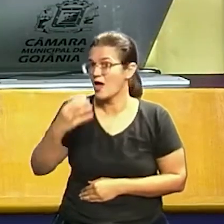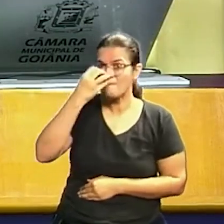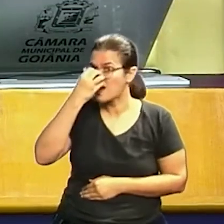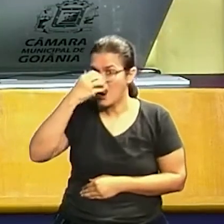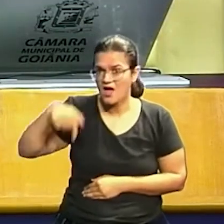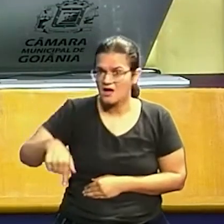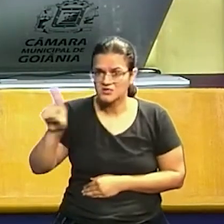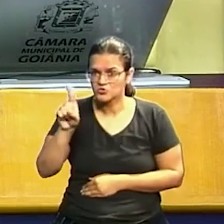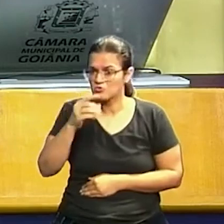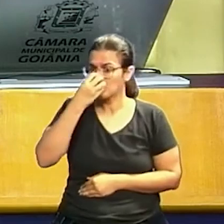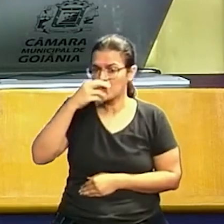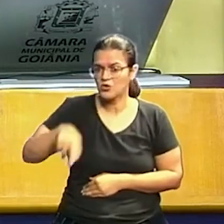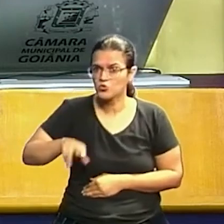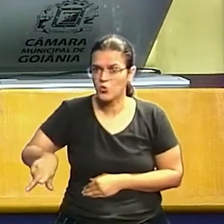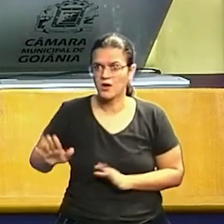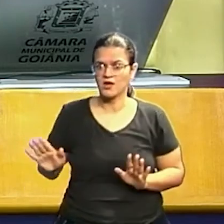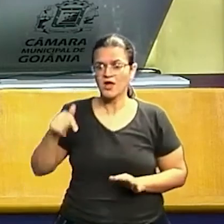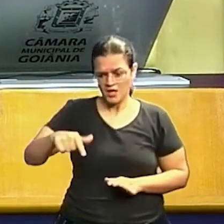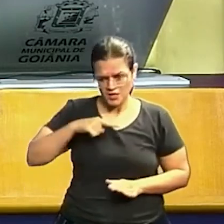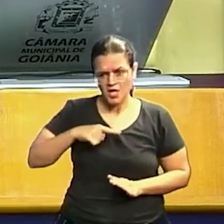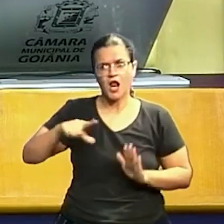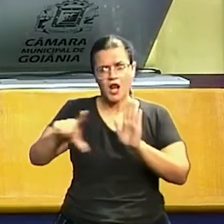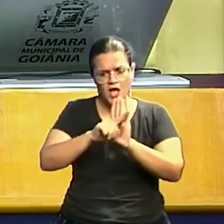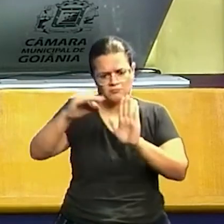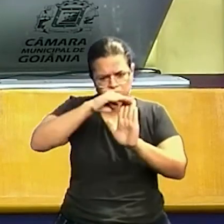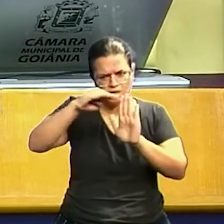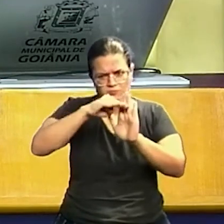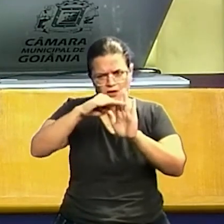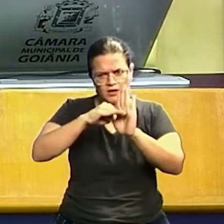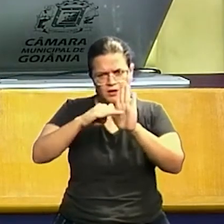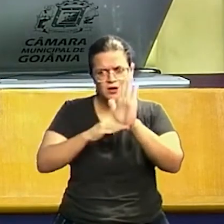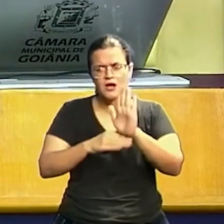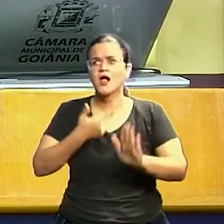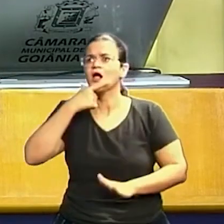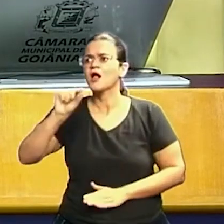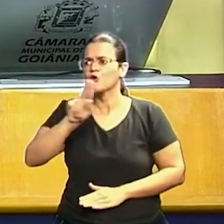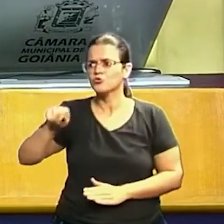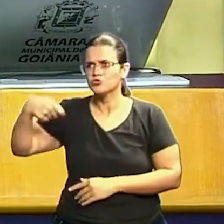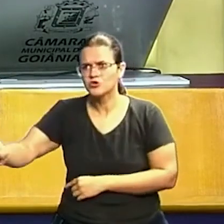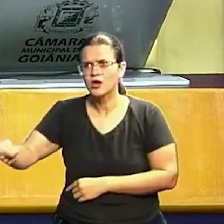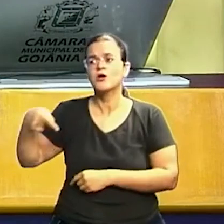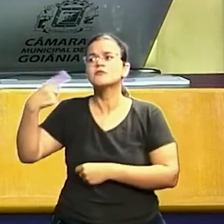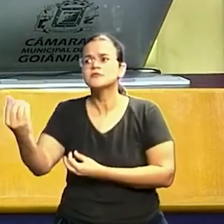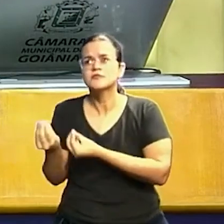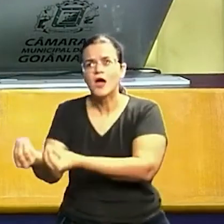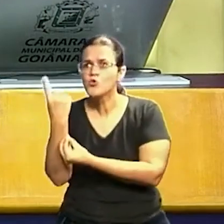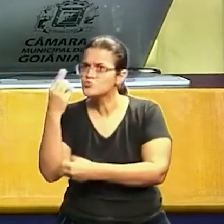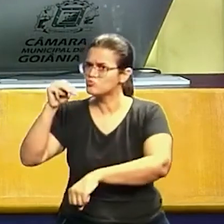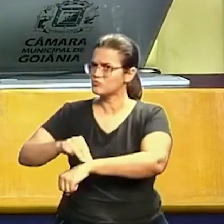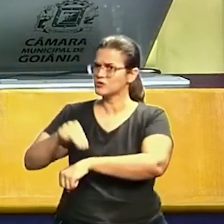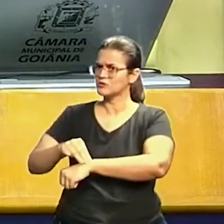não. Aqui não é circo, não. Aqui tem regimento. Quem é citado, o regimento determina